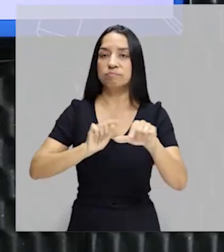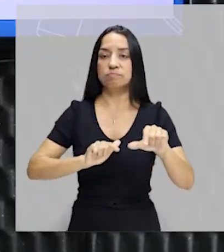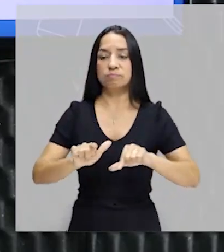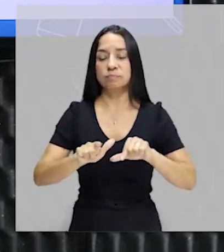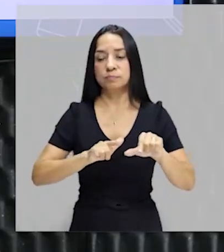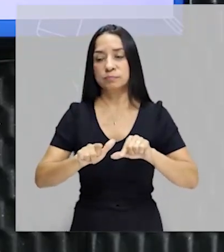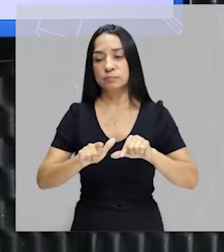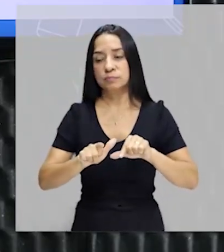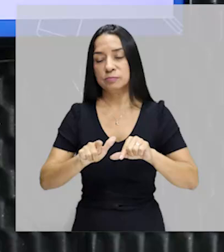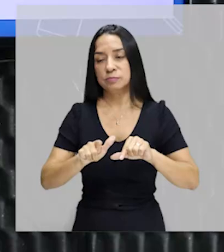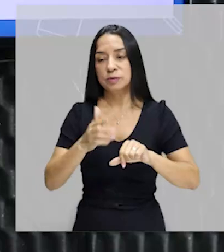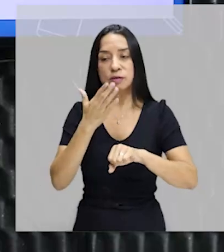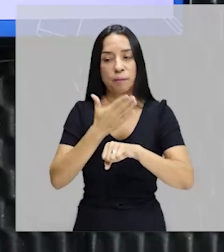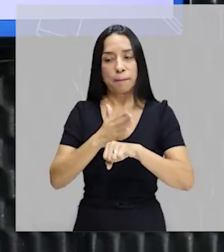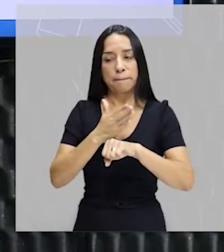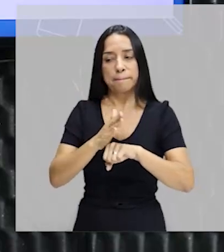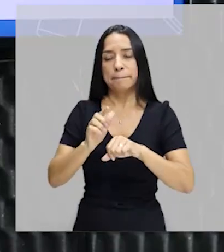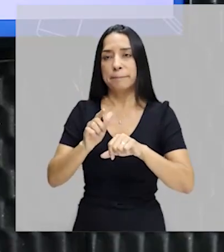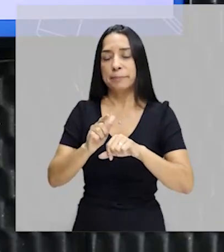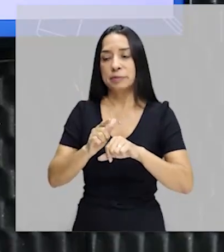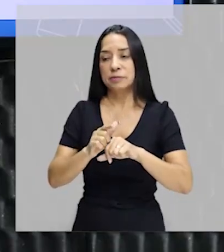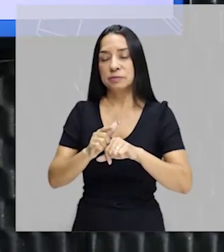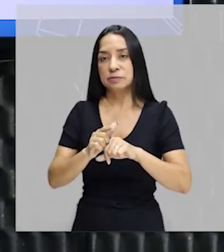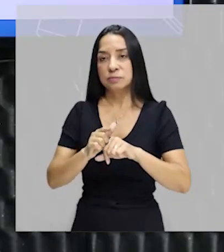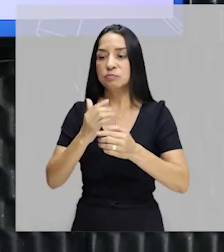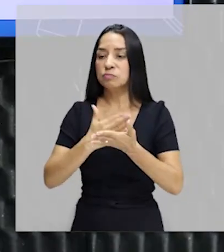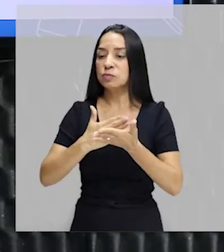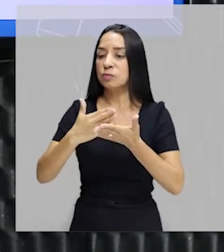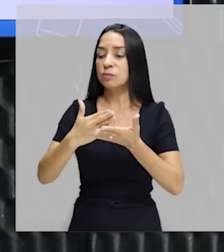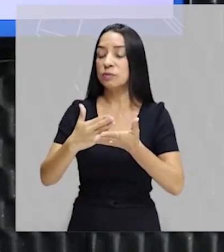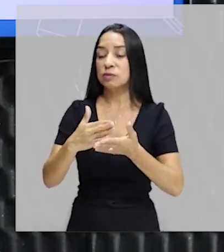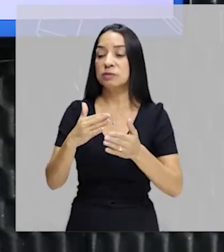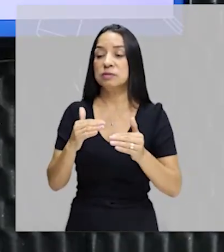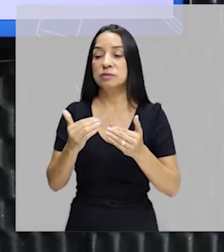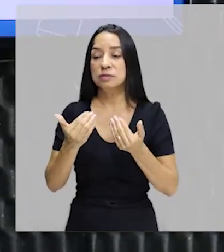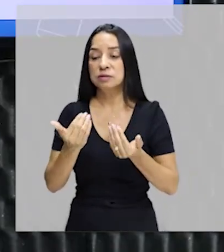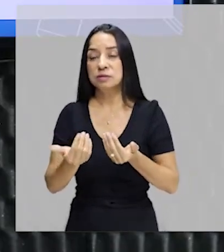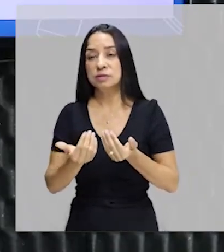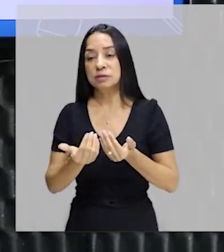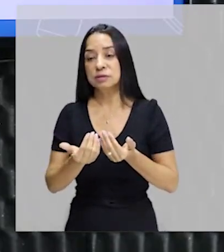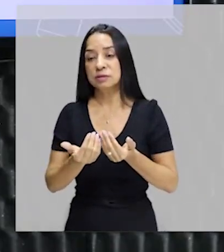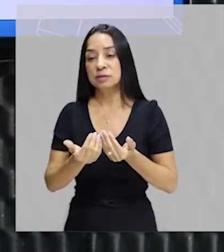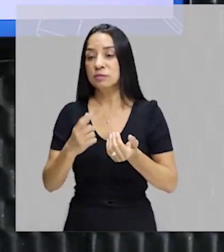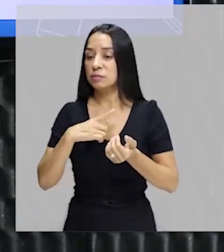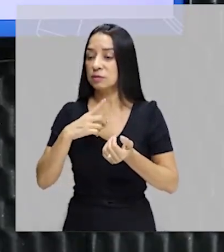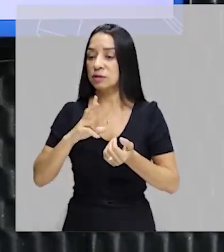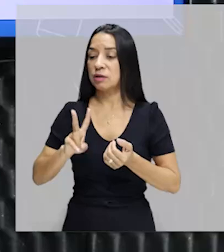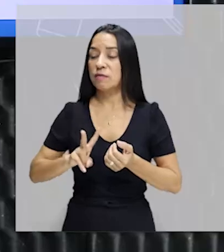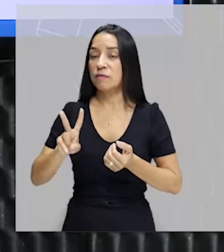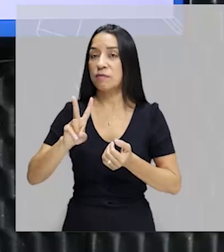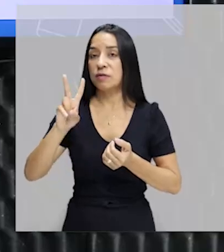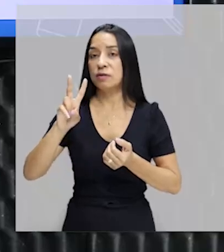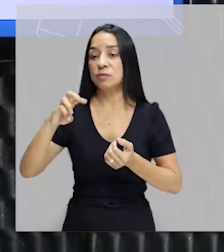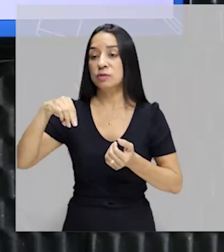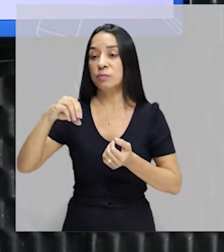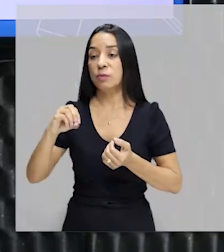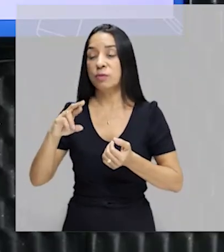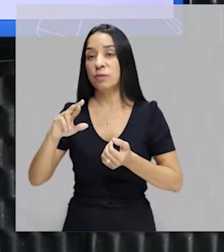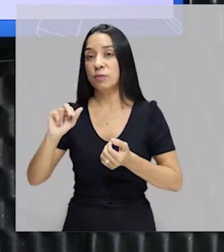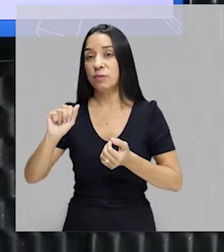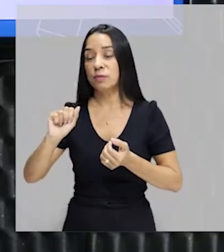trabalhista, a atividade laboral, ela passa, então, a empregar o quê? Valores morais e